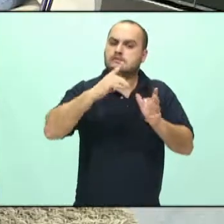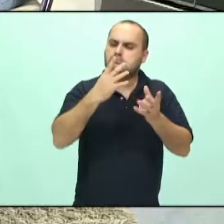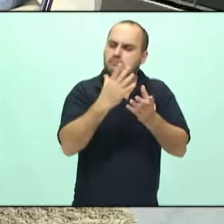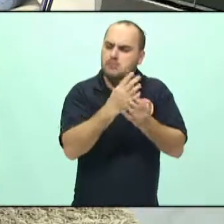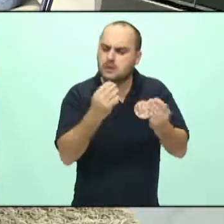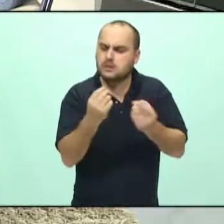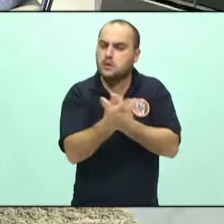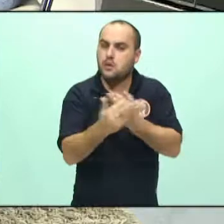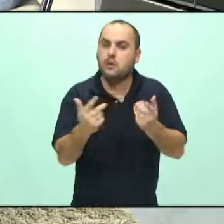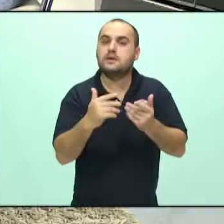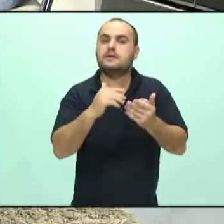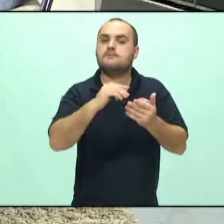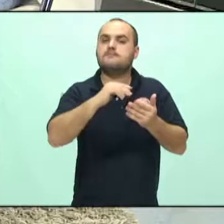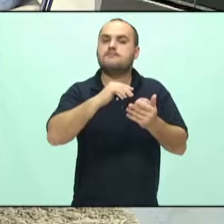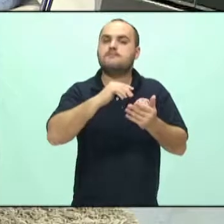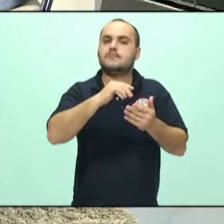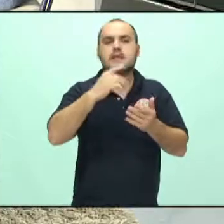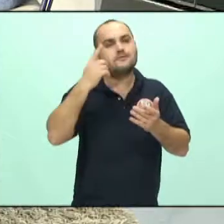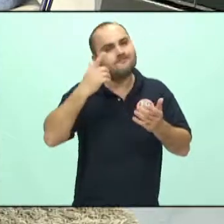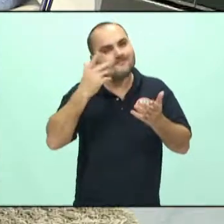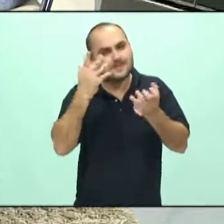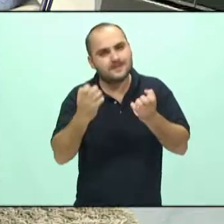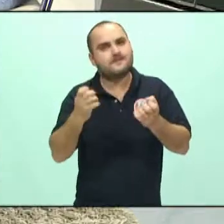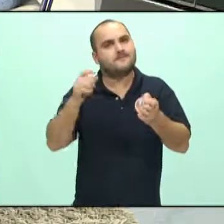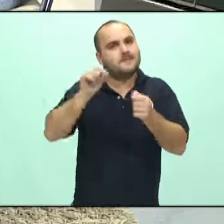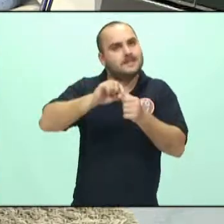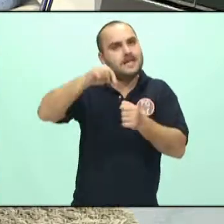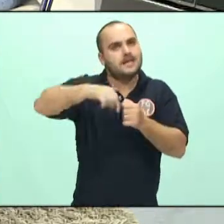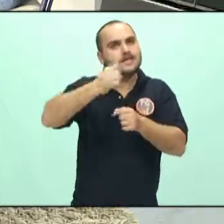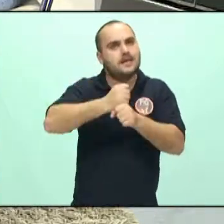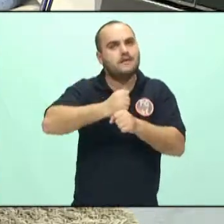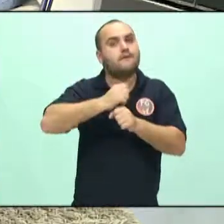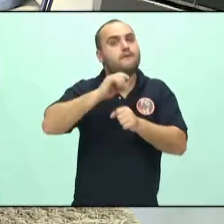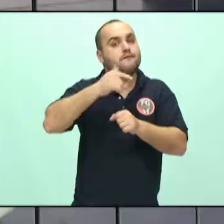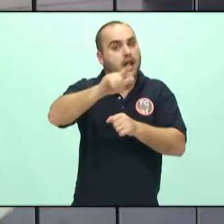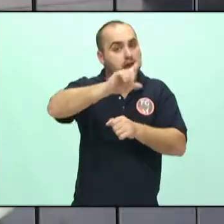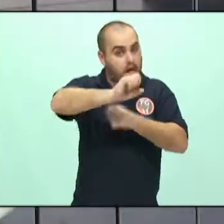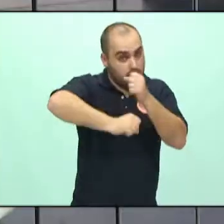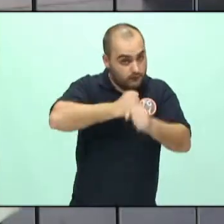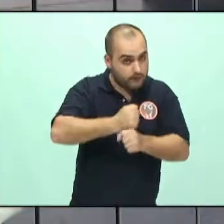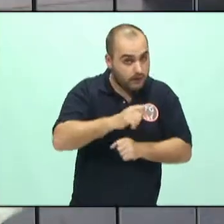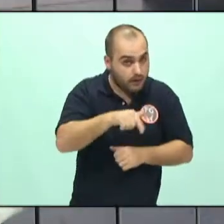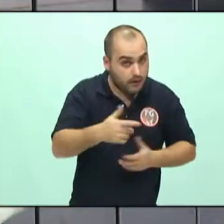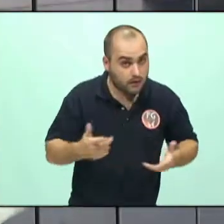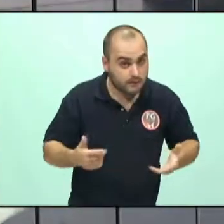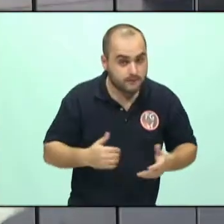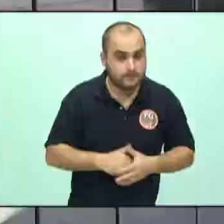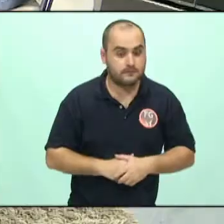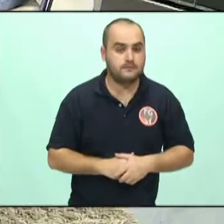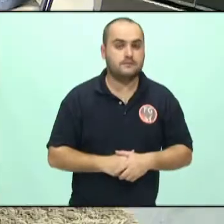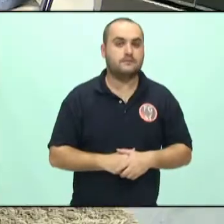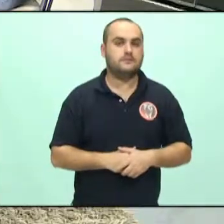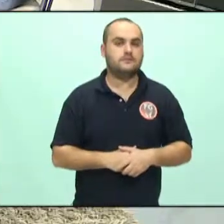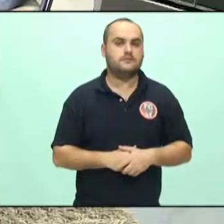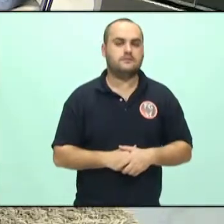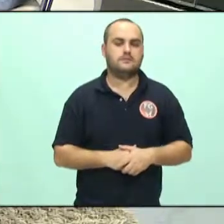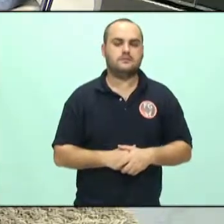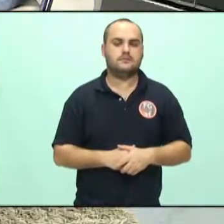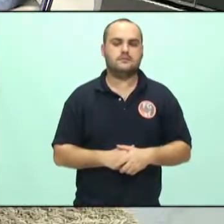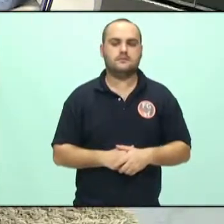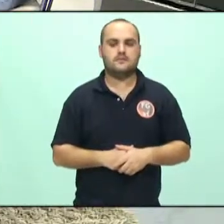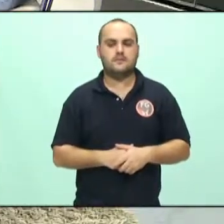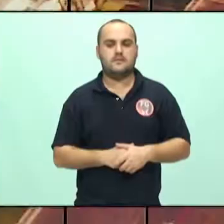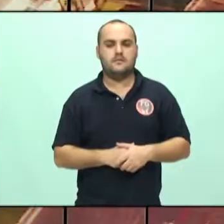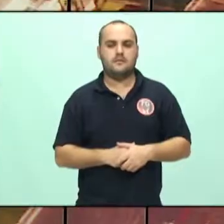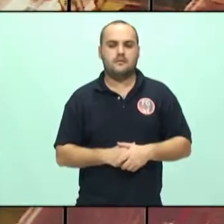suas, muita coisa que o senhor gostaria de terminar este ano, fica para o ano que vem? Carlos Antônio, o mandato... Isso que a gente sabe,